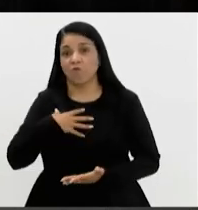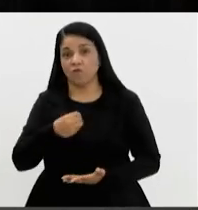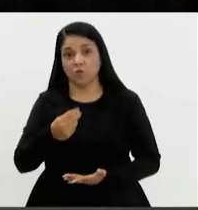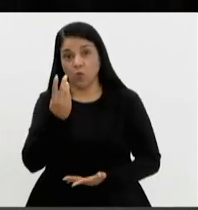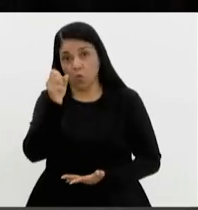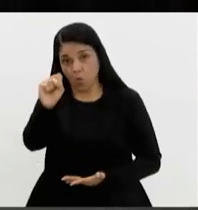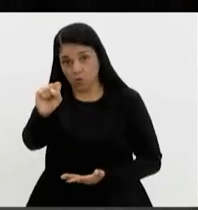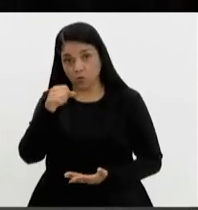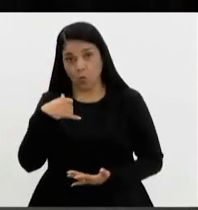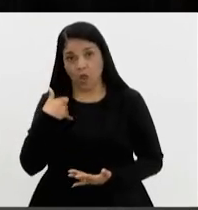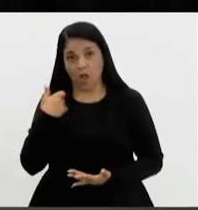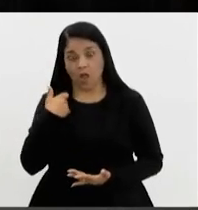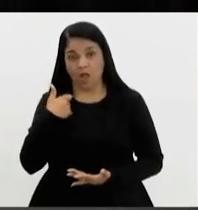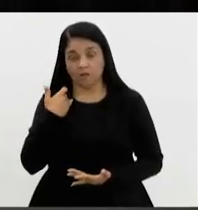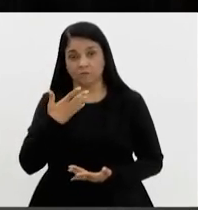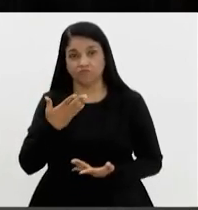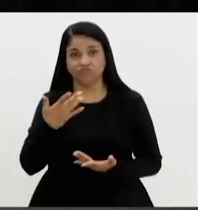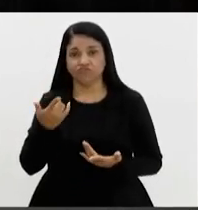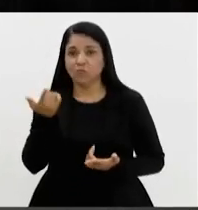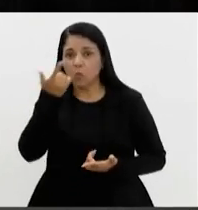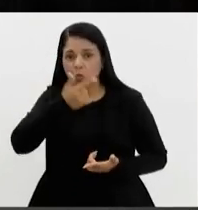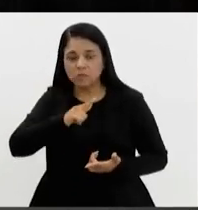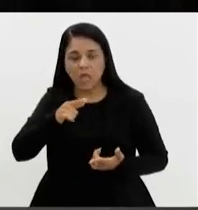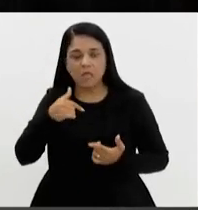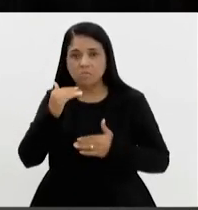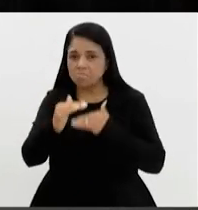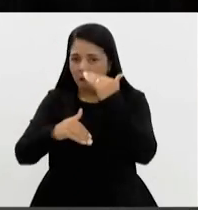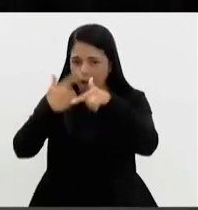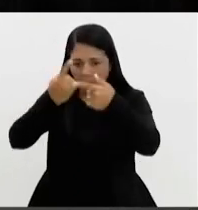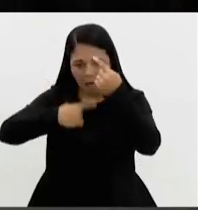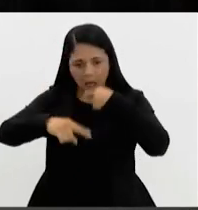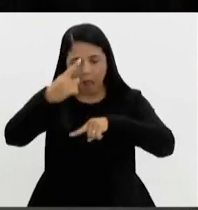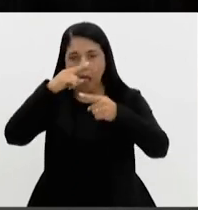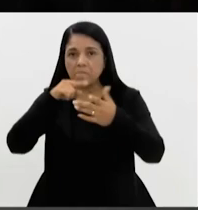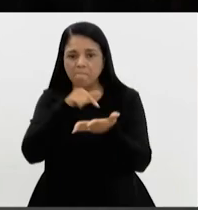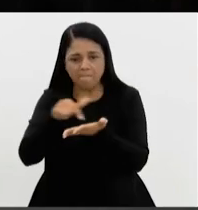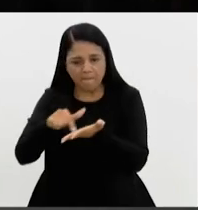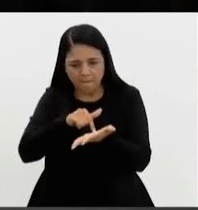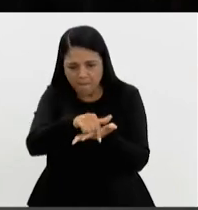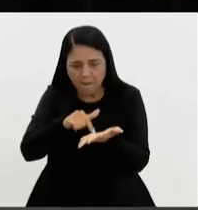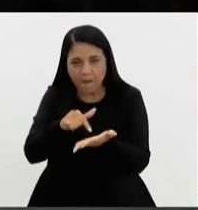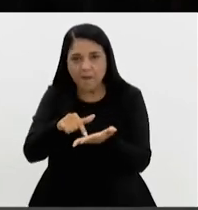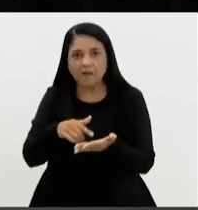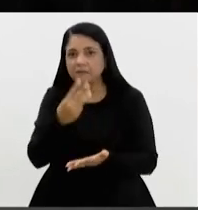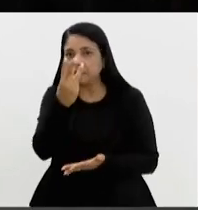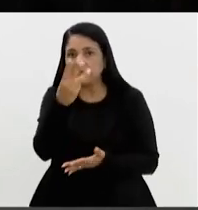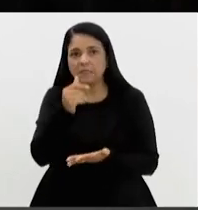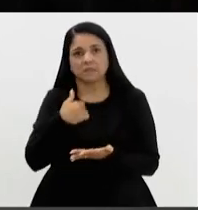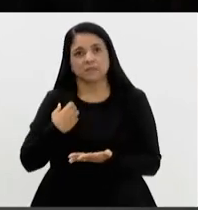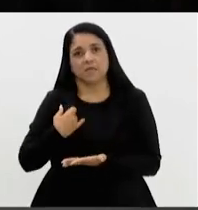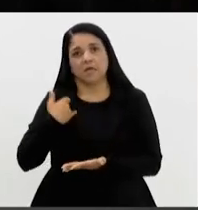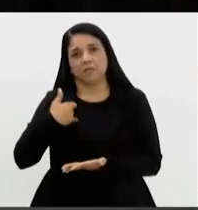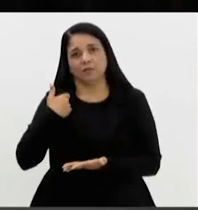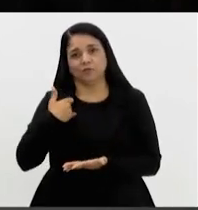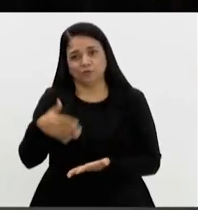ele dá um banho em todo mundo dentro de casa com dedinho e faz isso desde três